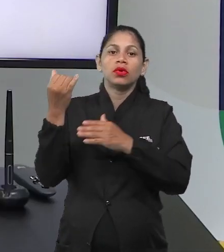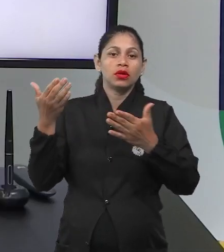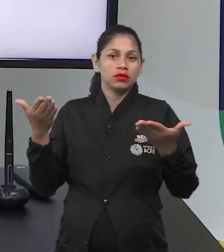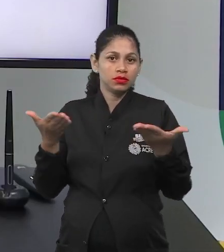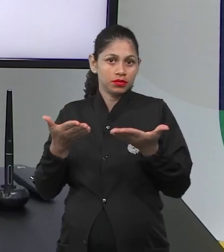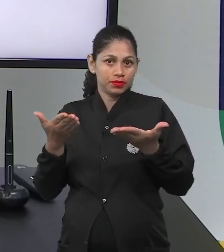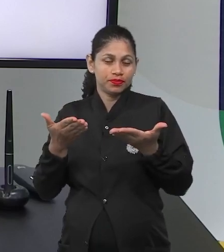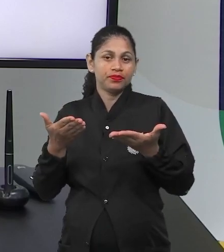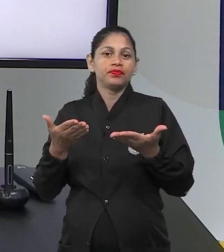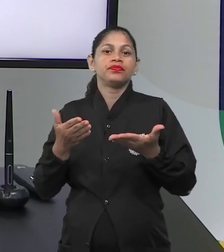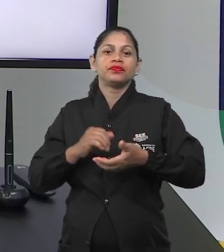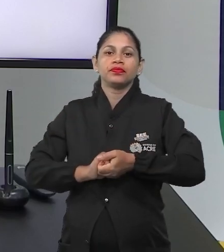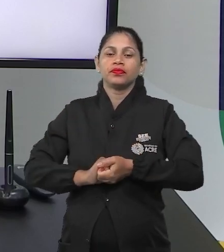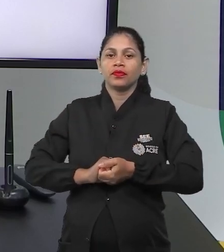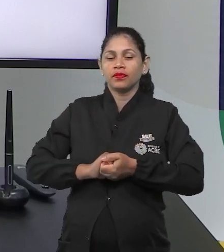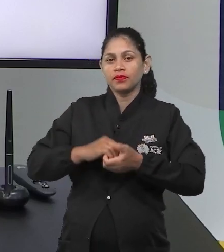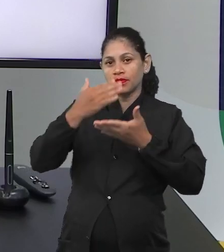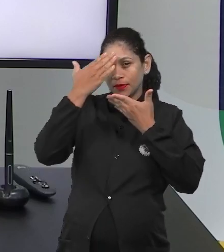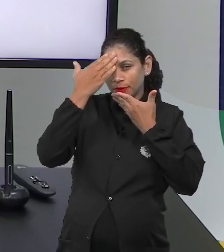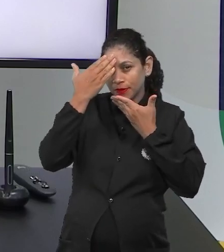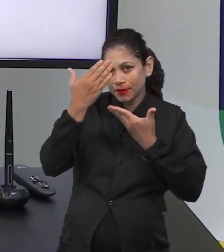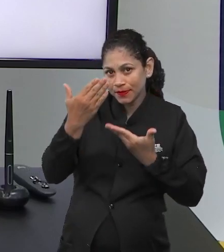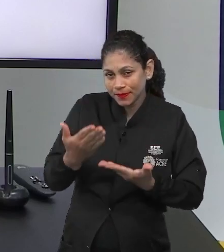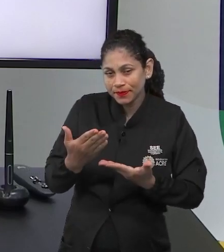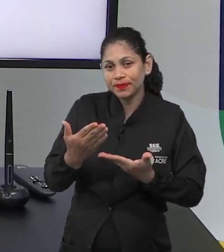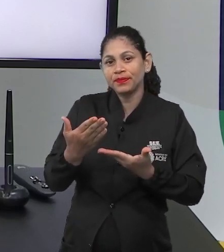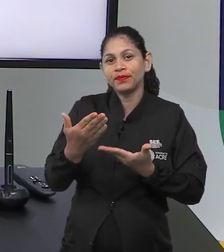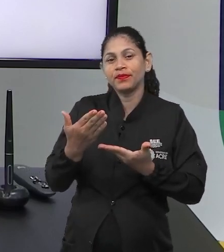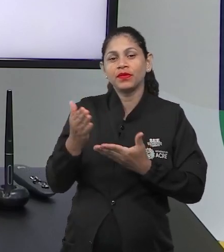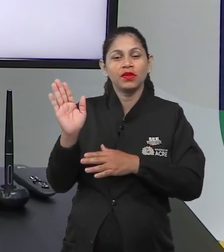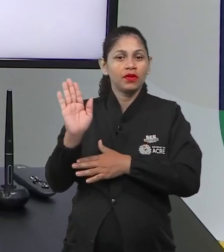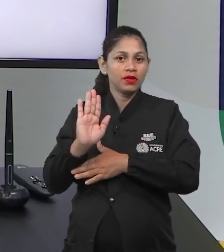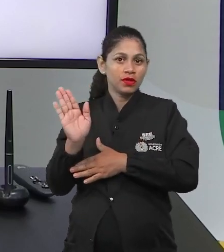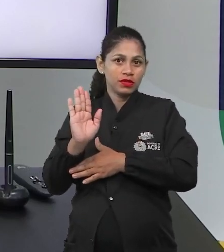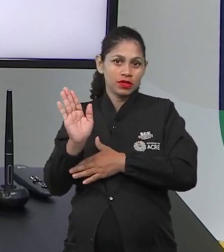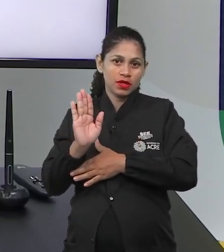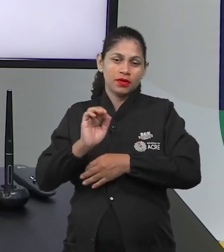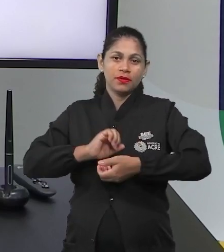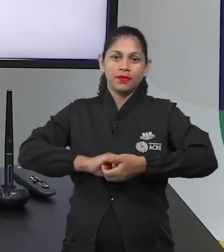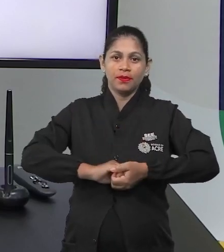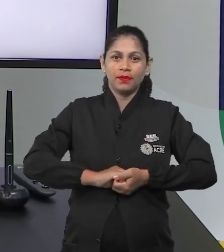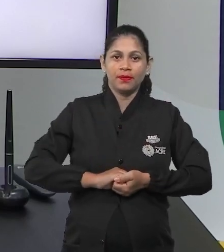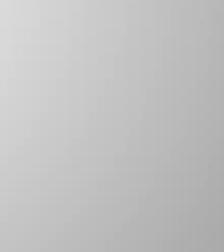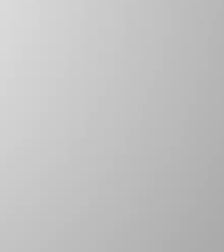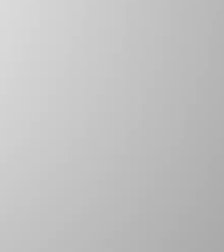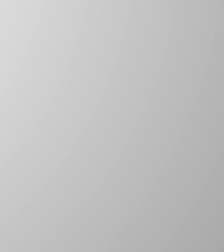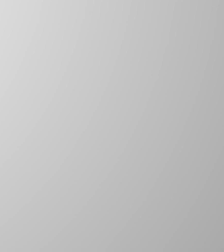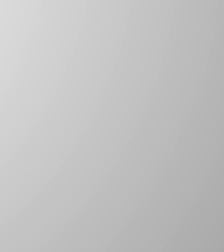atualidade. Thank you very much. Muito obrigada. Bye bye. See you next class.